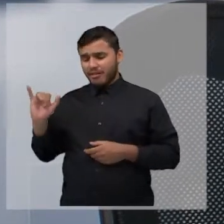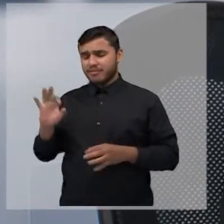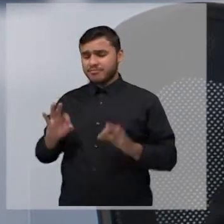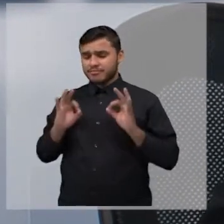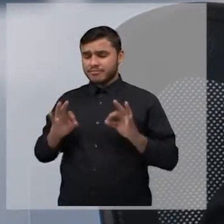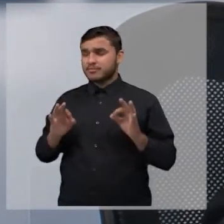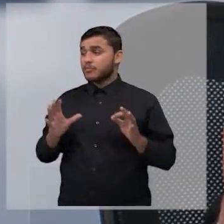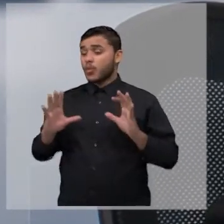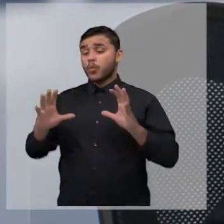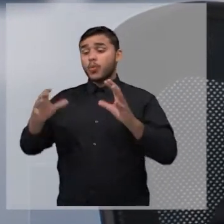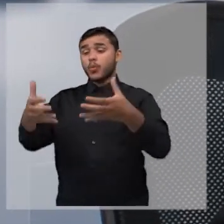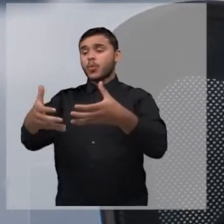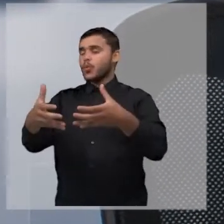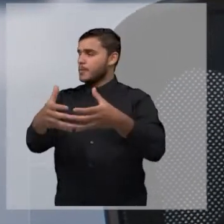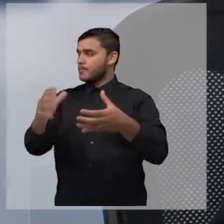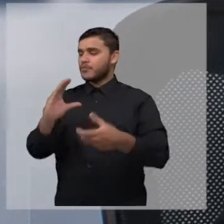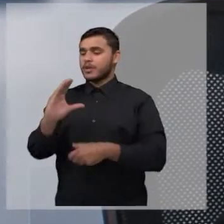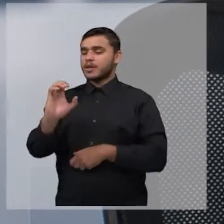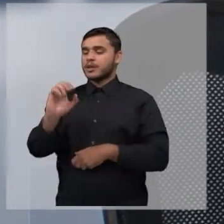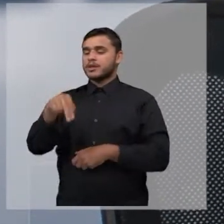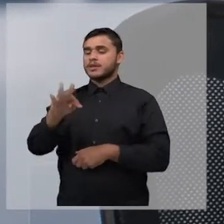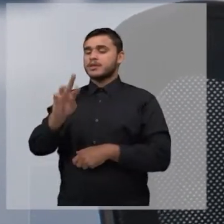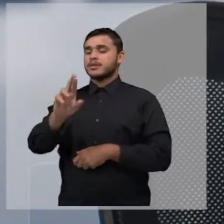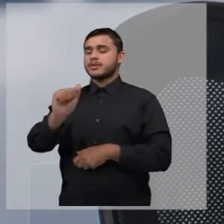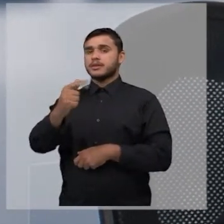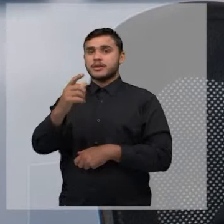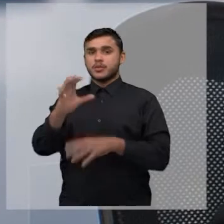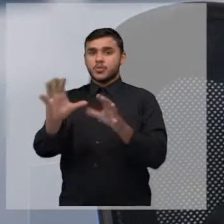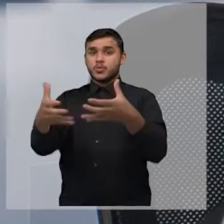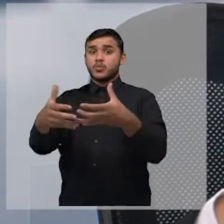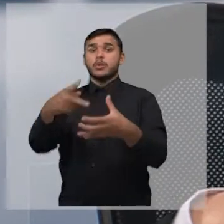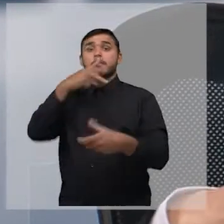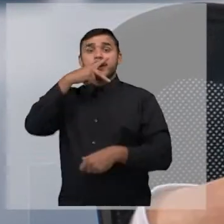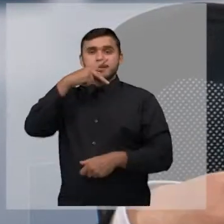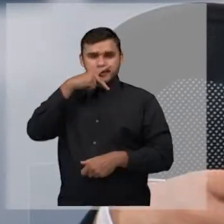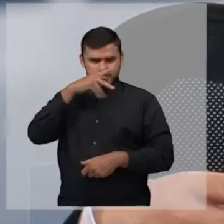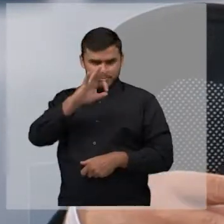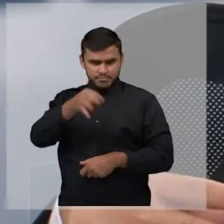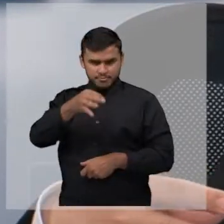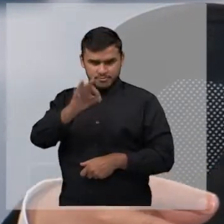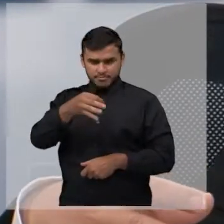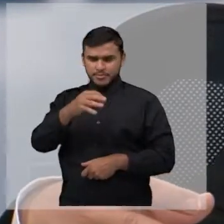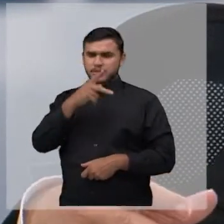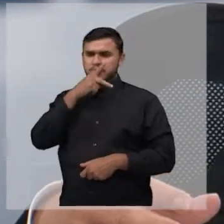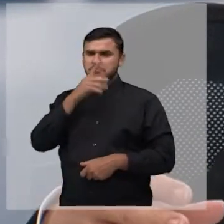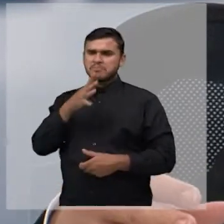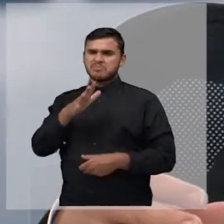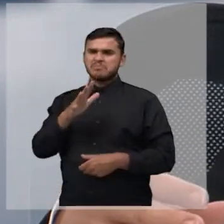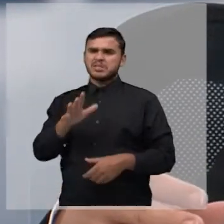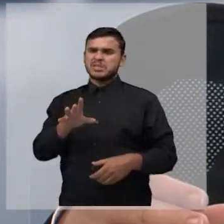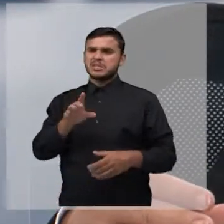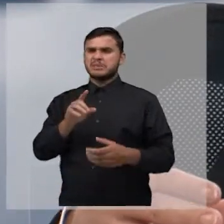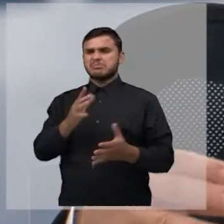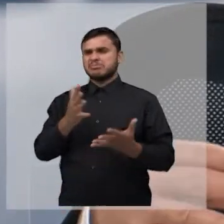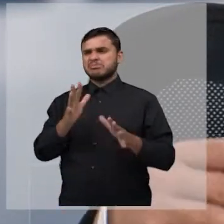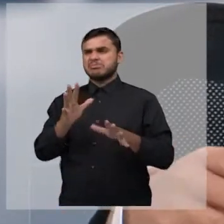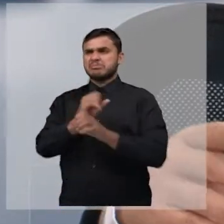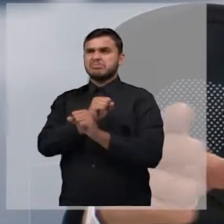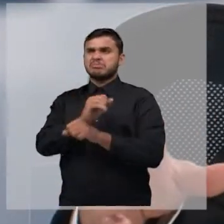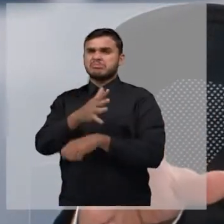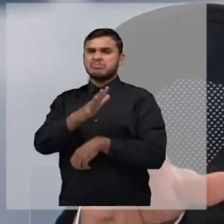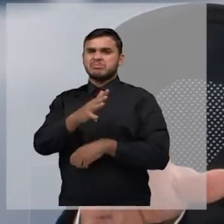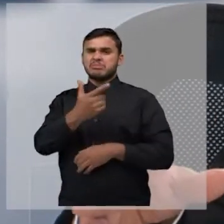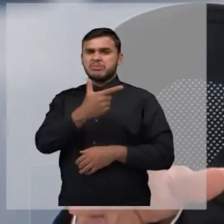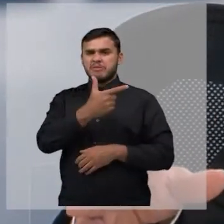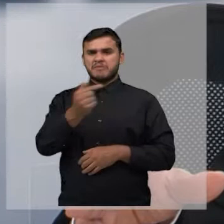Eu acho que o Centrão... O que é o Centrão, telespectador? É um grupo de partidos. Em sua média, eles têm cada um entre